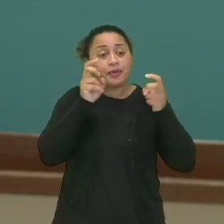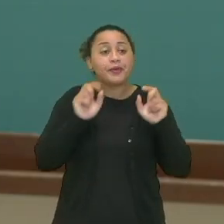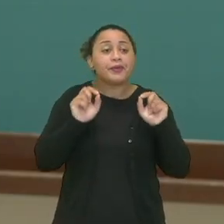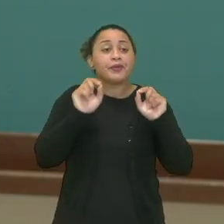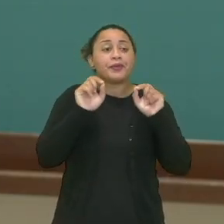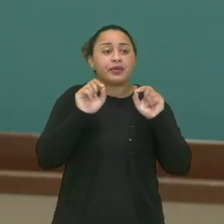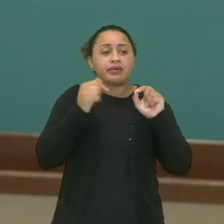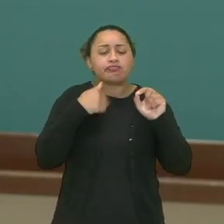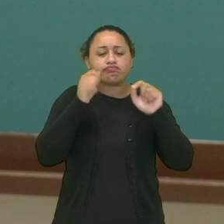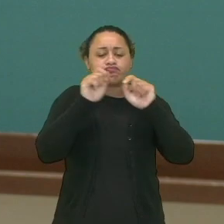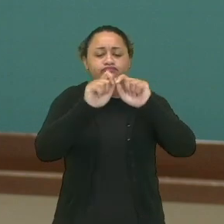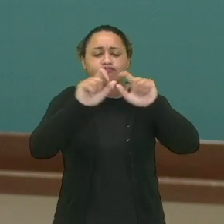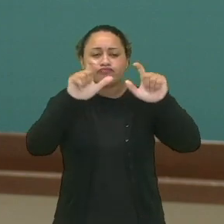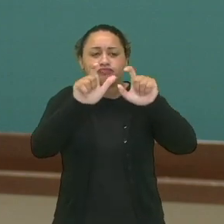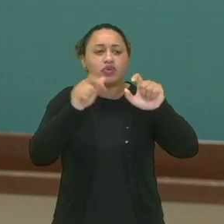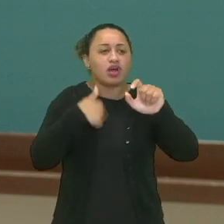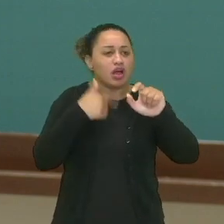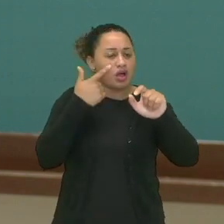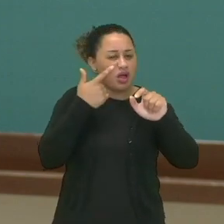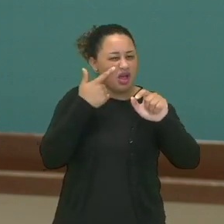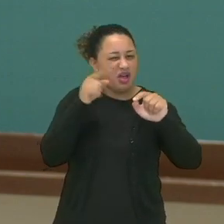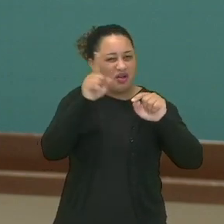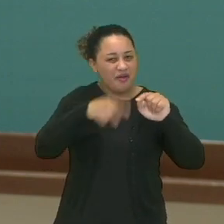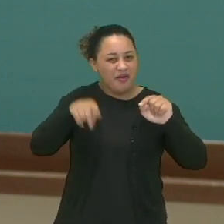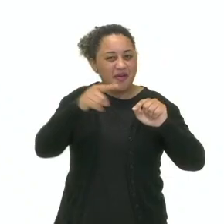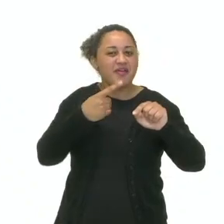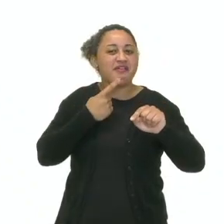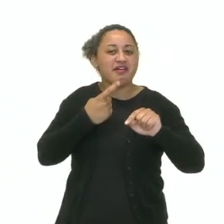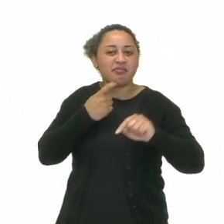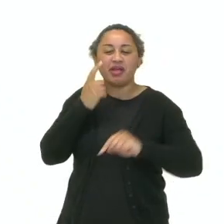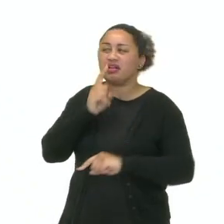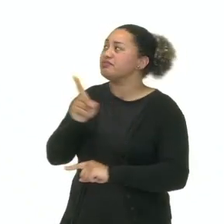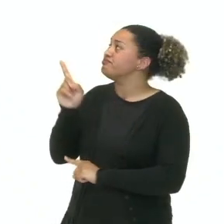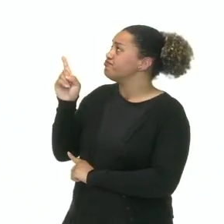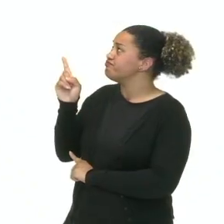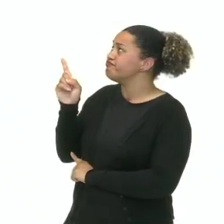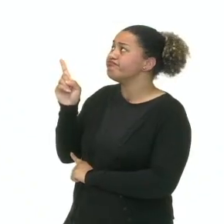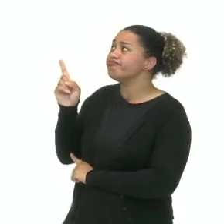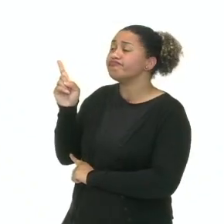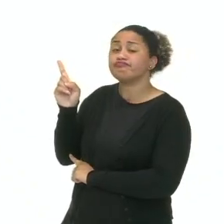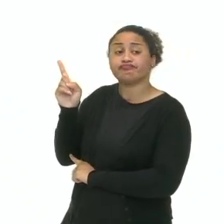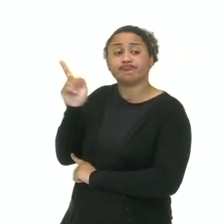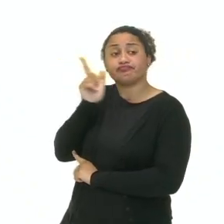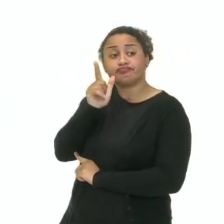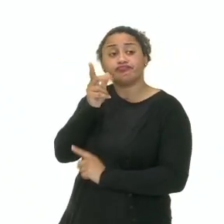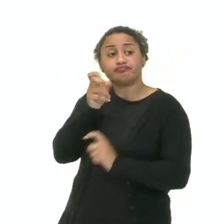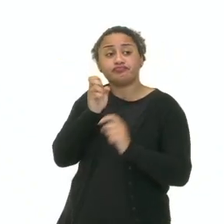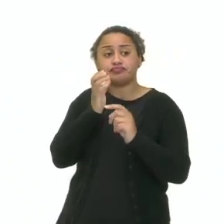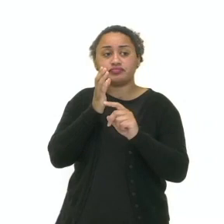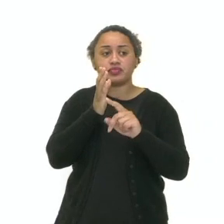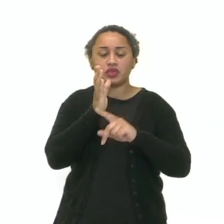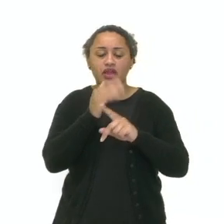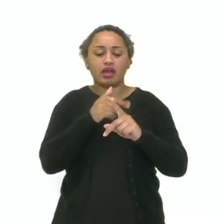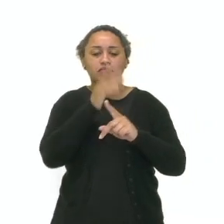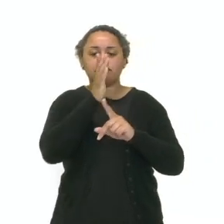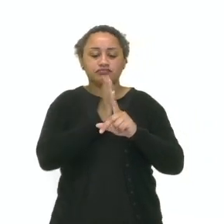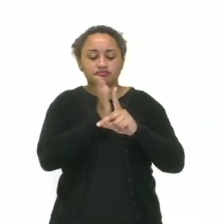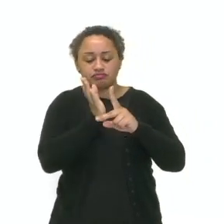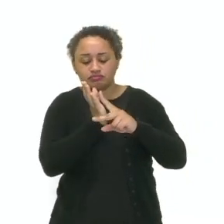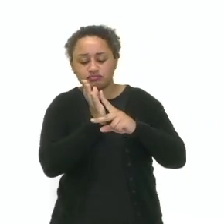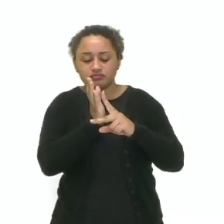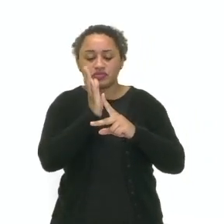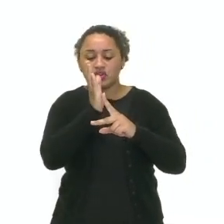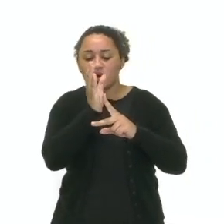gente aproximar, né, um pouquinho, né, circulando ali de vermelhinho, então a gente vê que ele tá entre, né, 90 e 80,